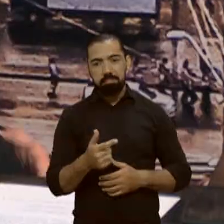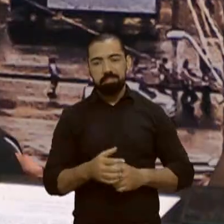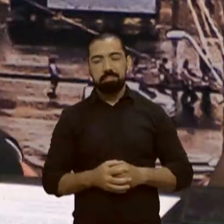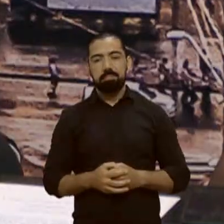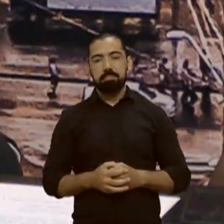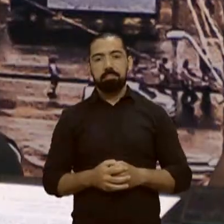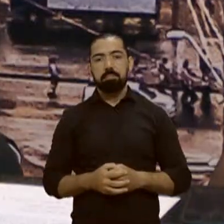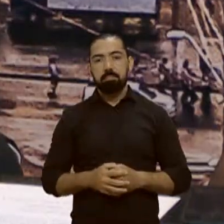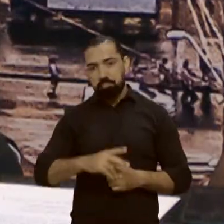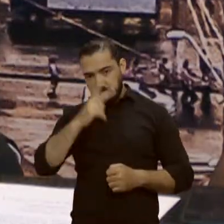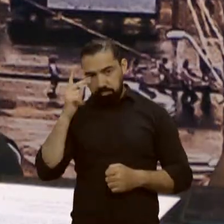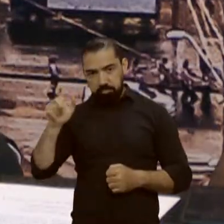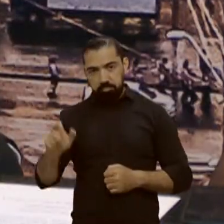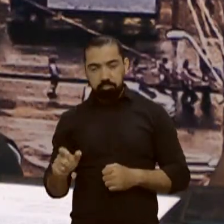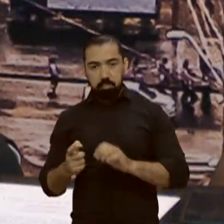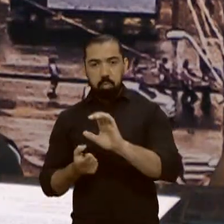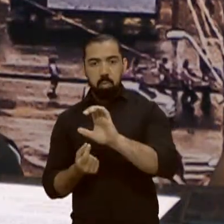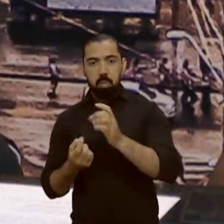o fornecedor.